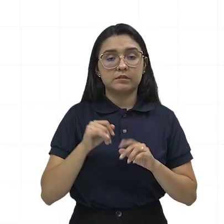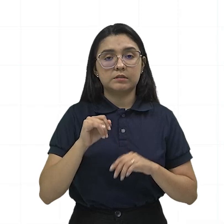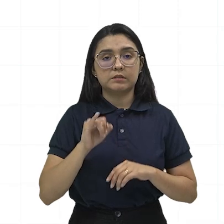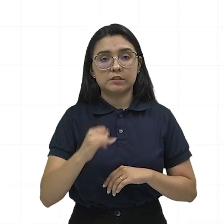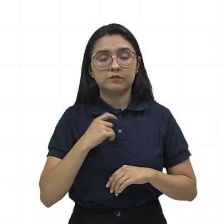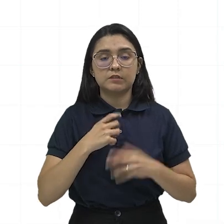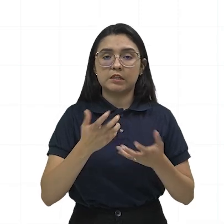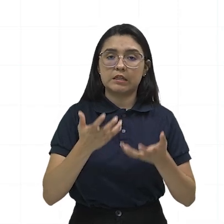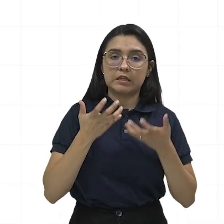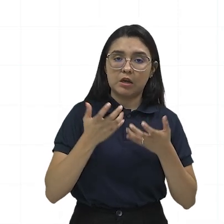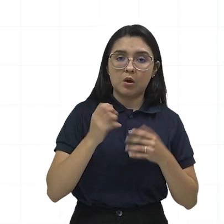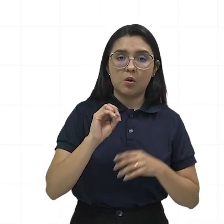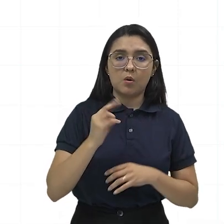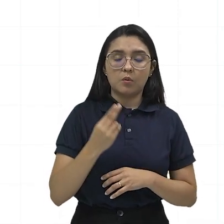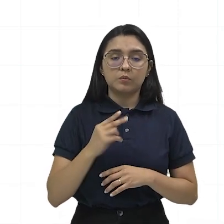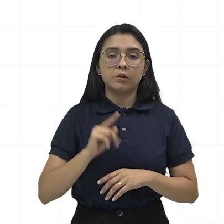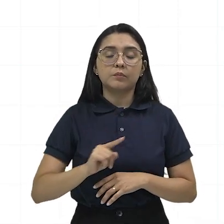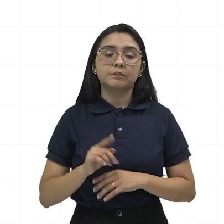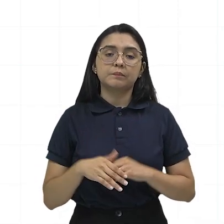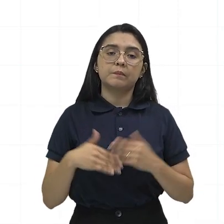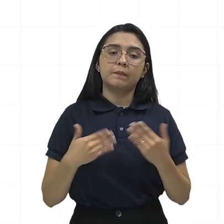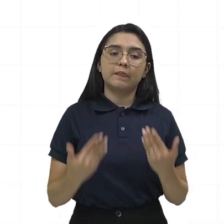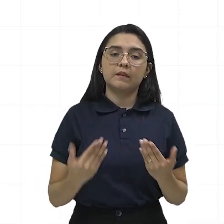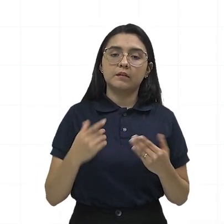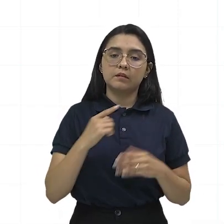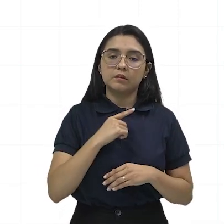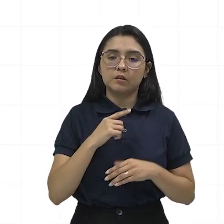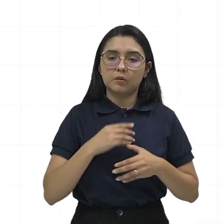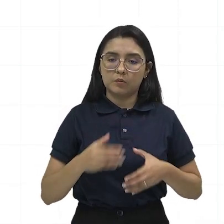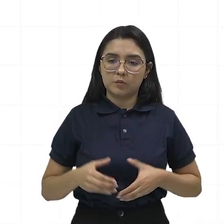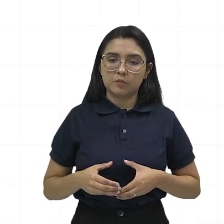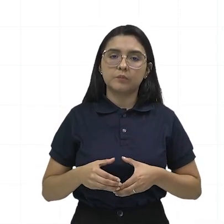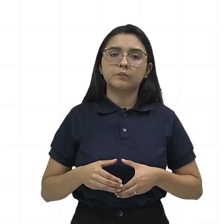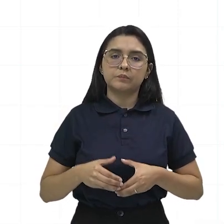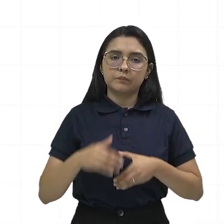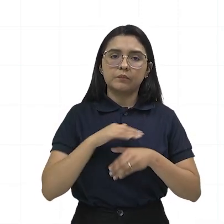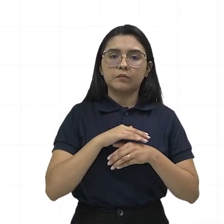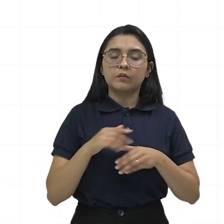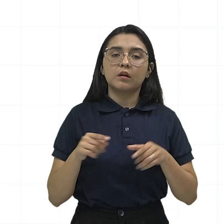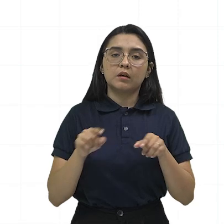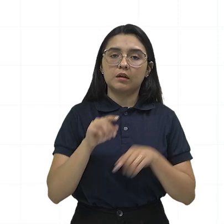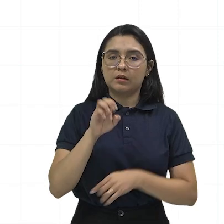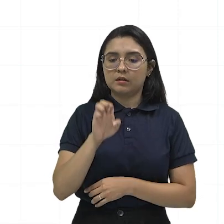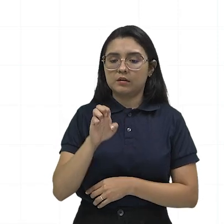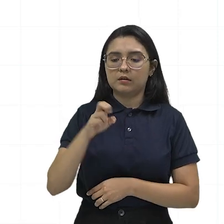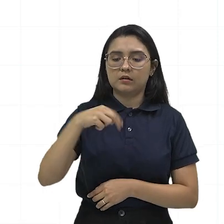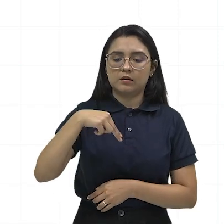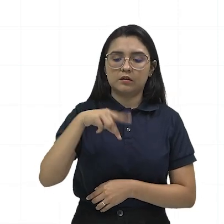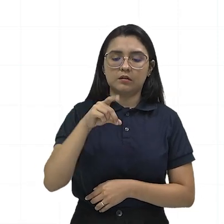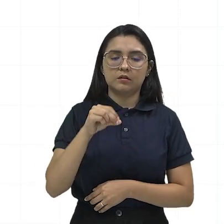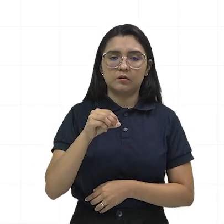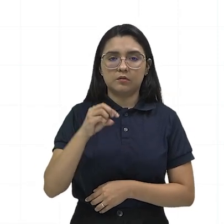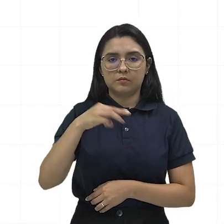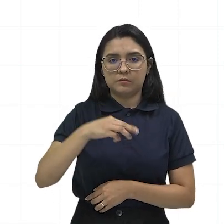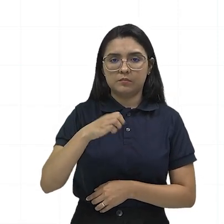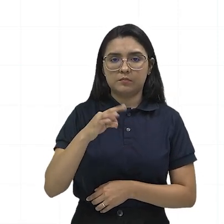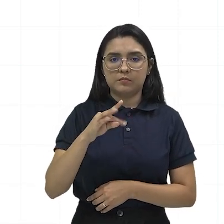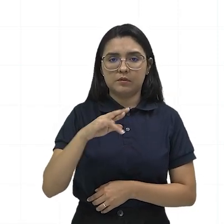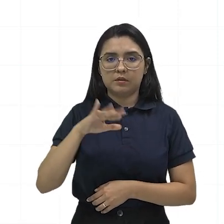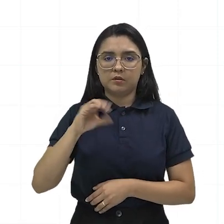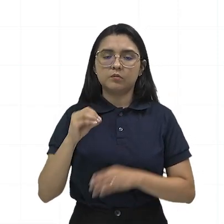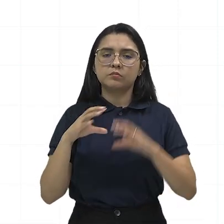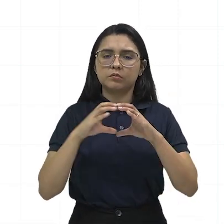corpo está ali se preparando. A parede interna do útero, chamada de endométrio, cresce, adquire